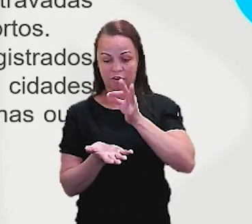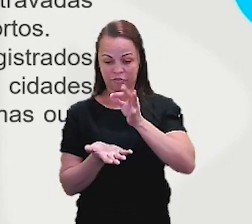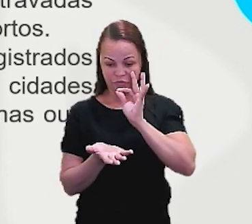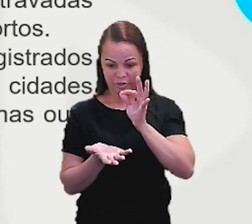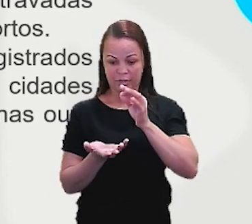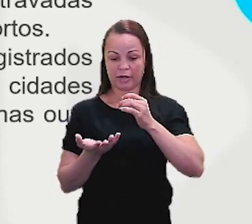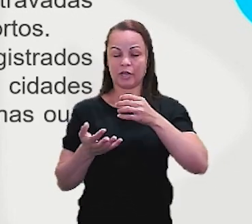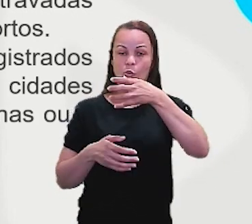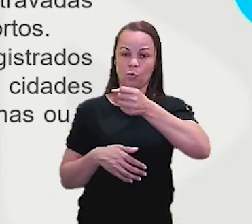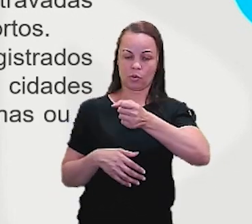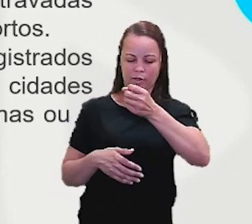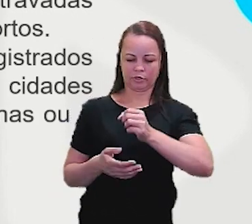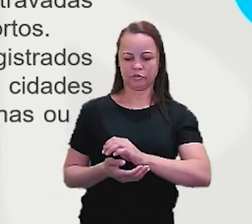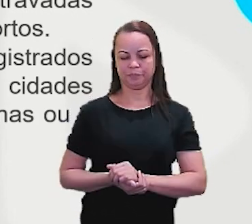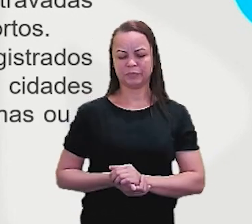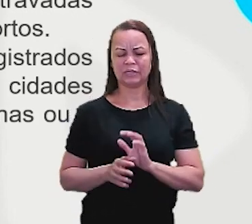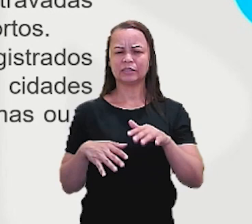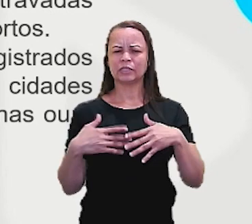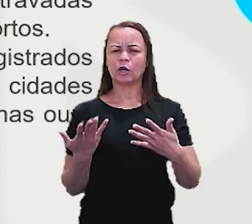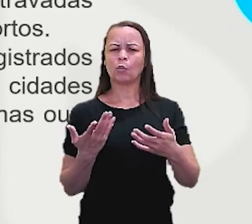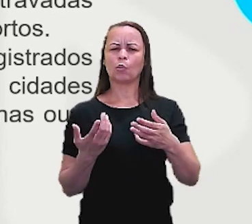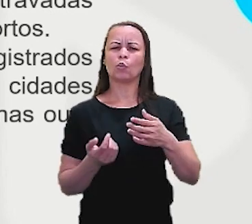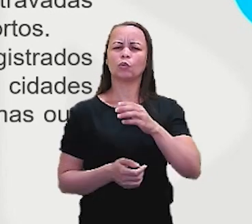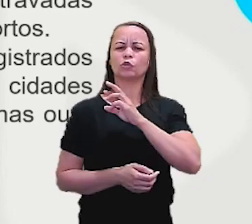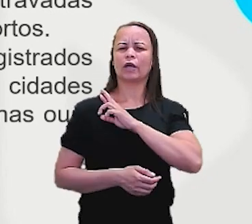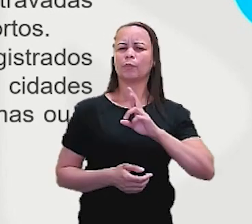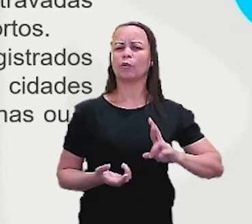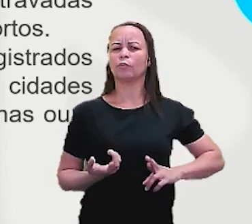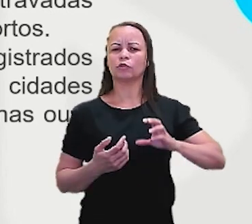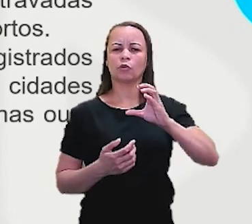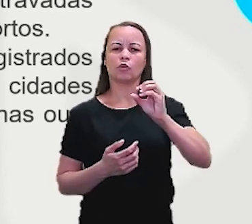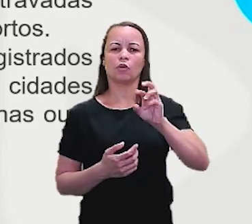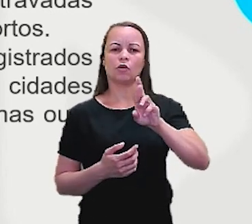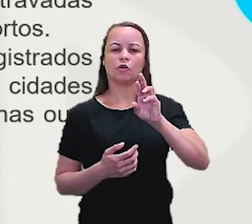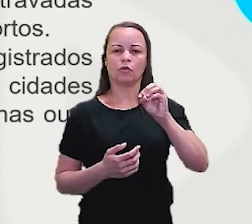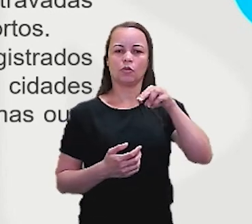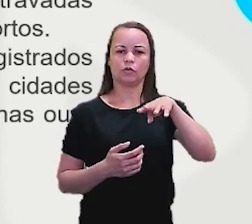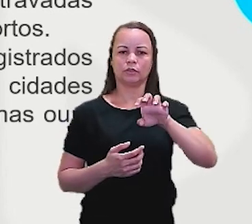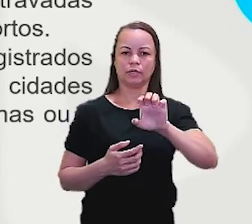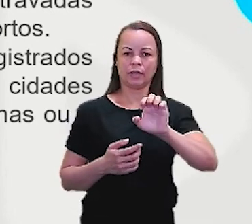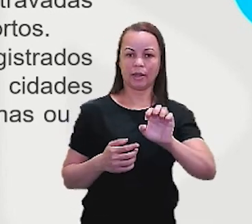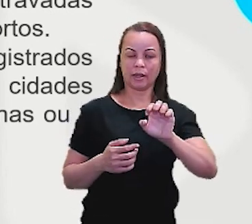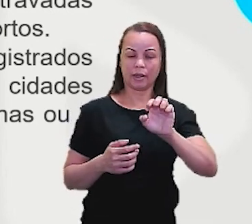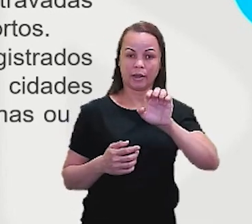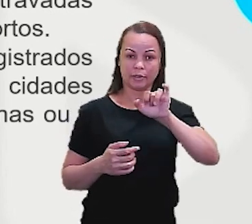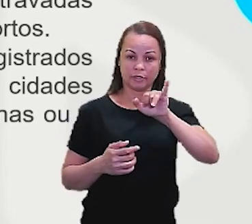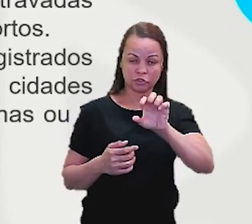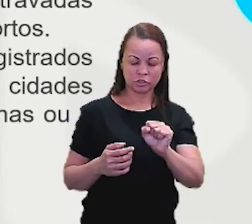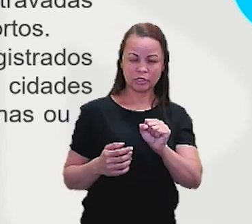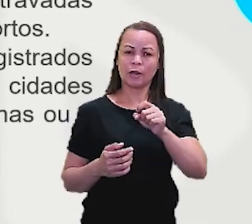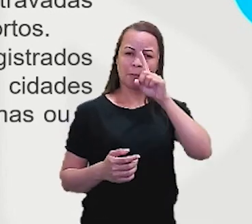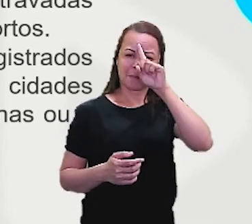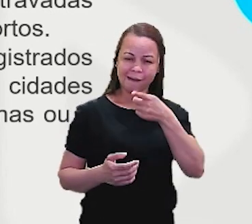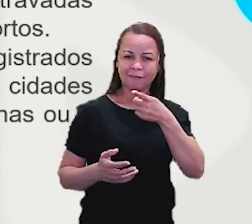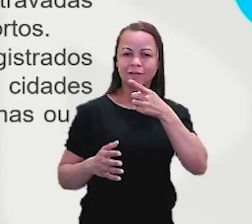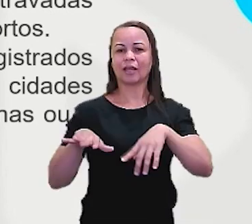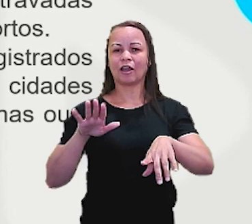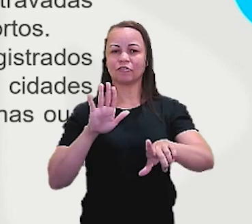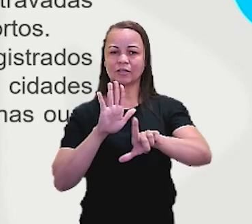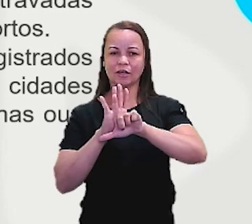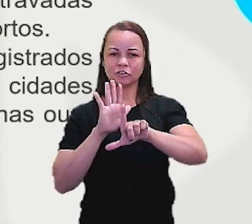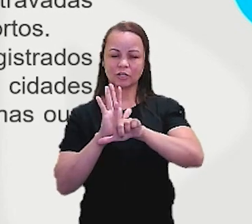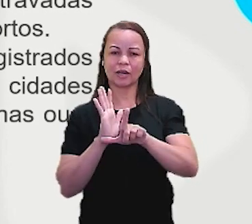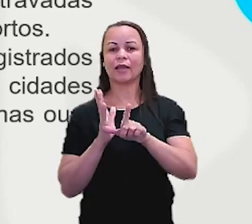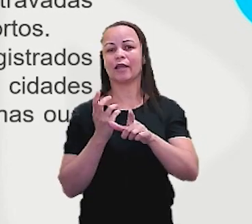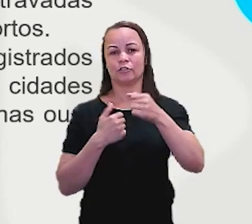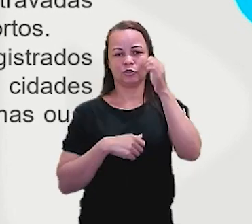eles mandavam estreitamente, nas leis, ou melhor, no Brasil. Tinha um representante? Tinha, mas esse representante tinha que assegurar